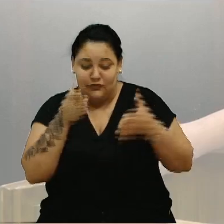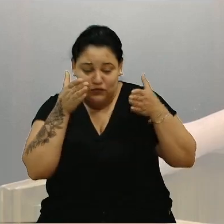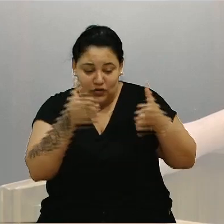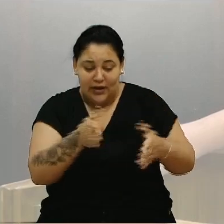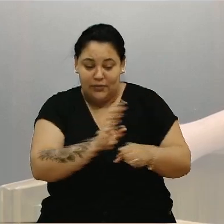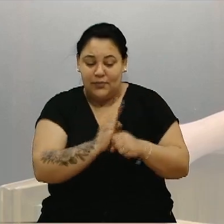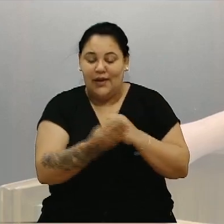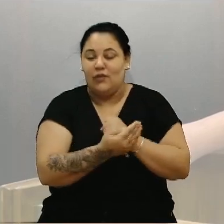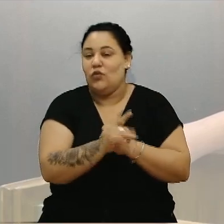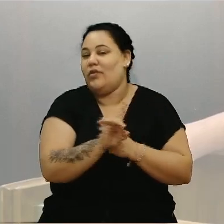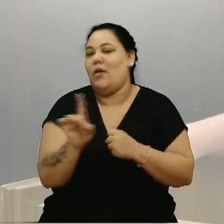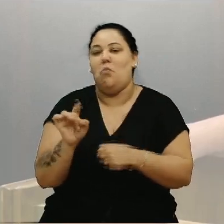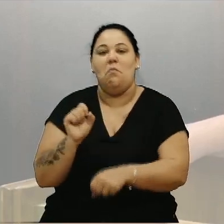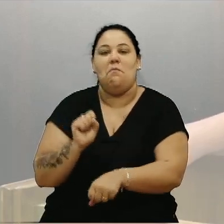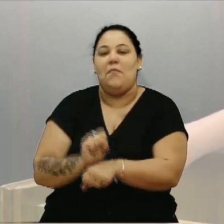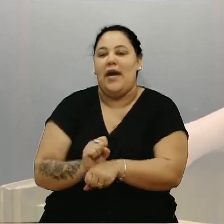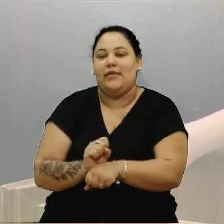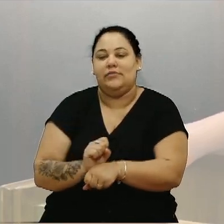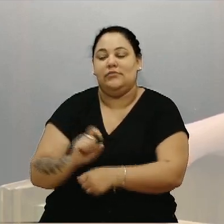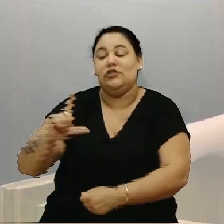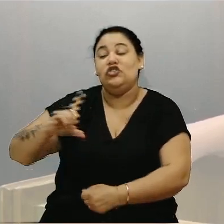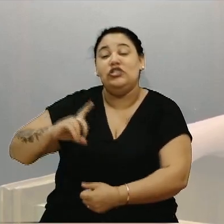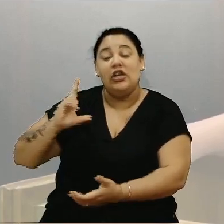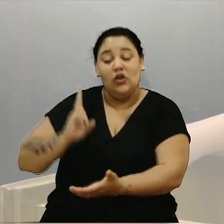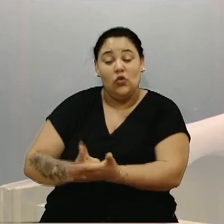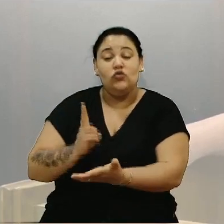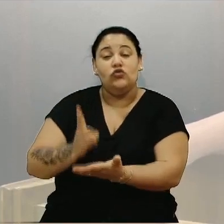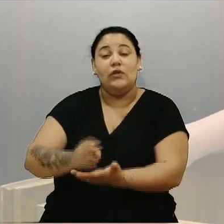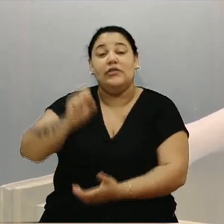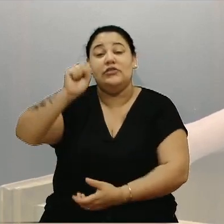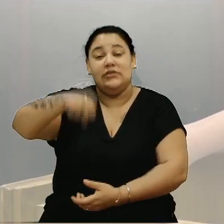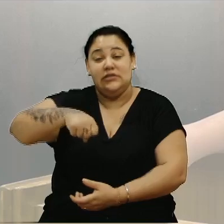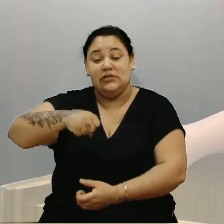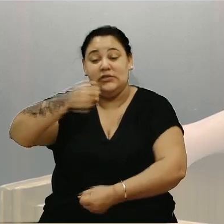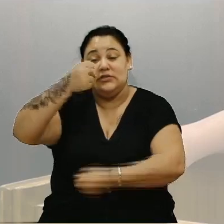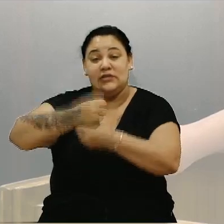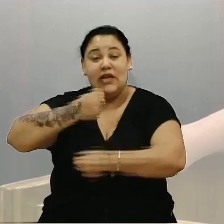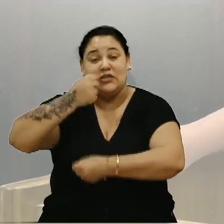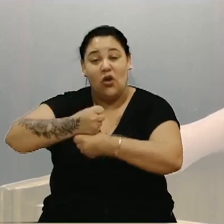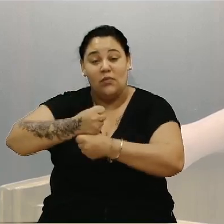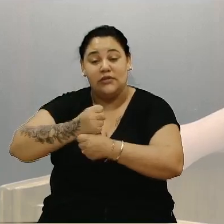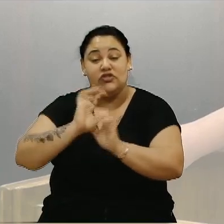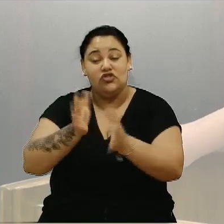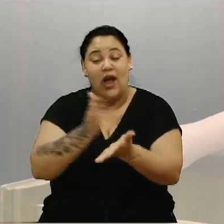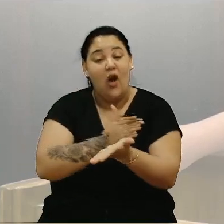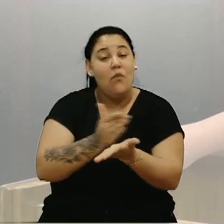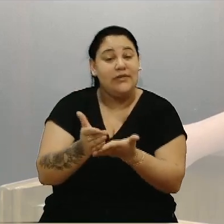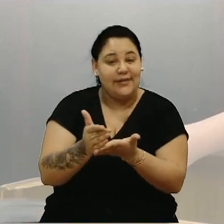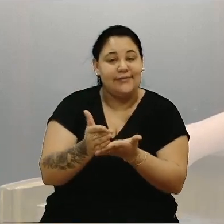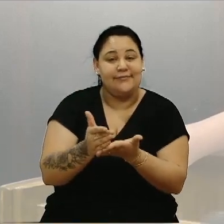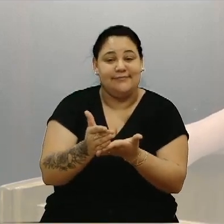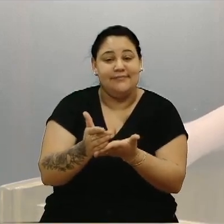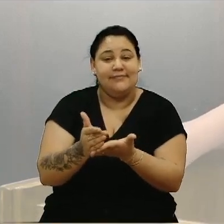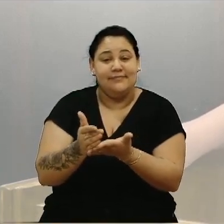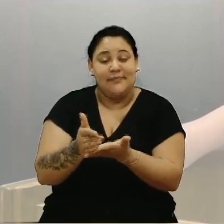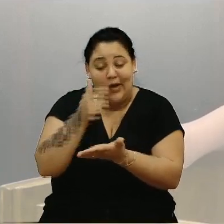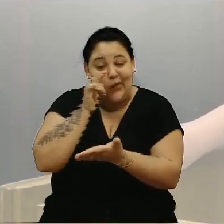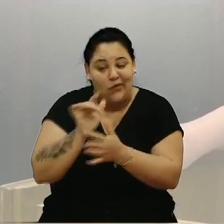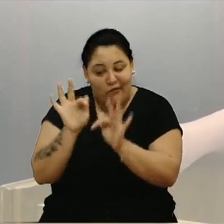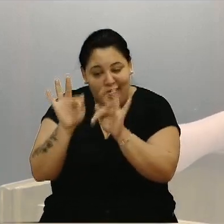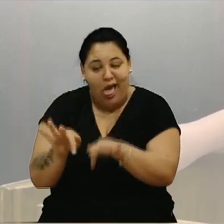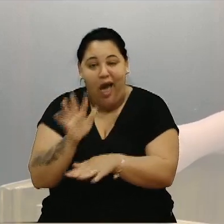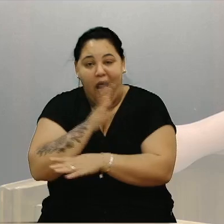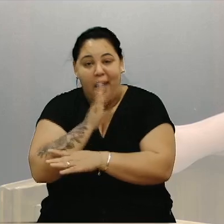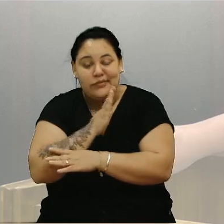parem, que a gente tenha continuidade dessas obras que foram iniciadas e que a gente veja